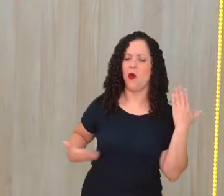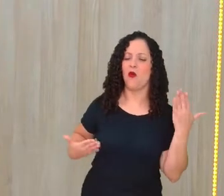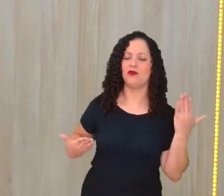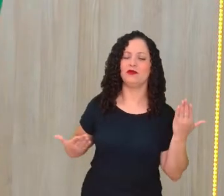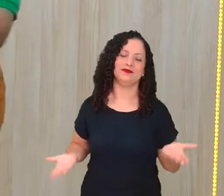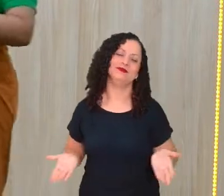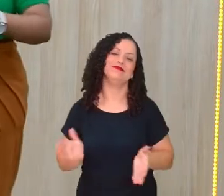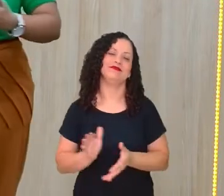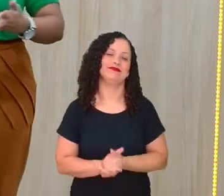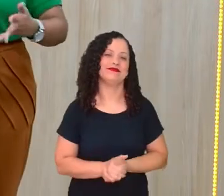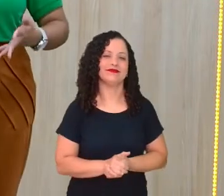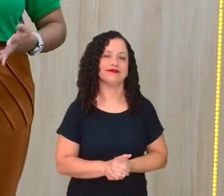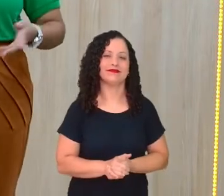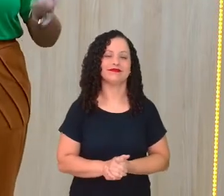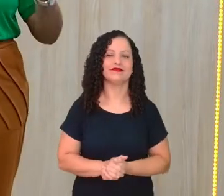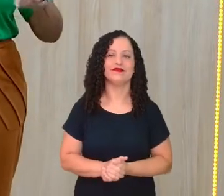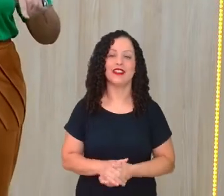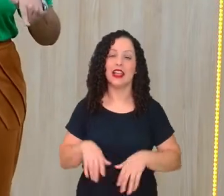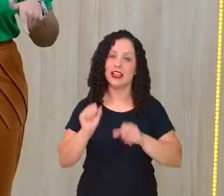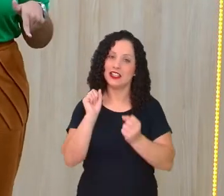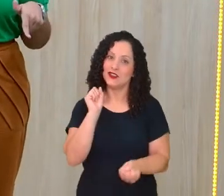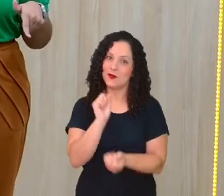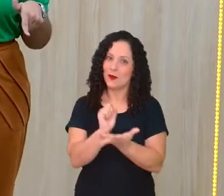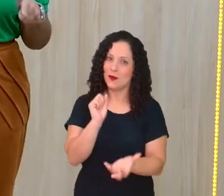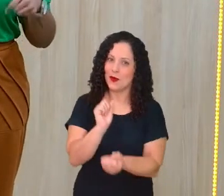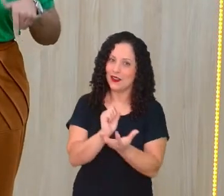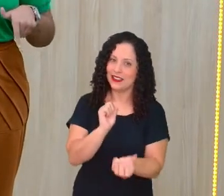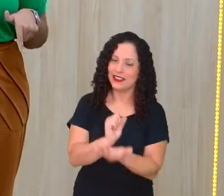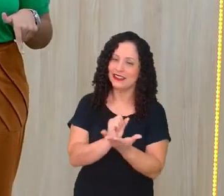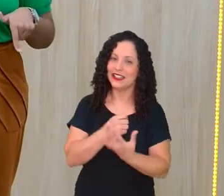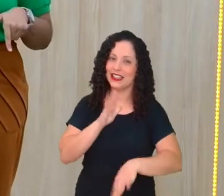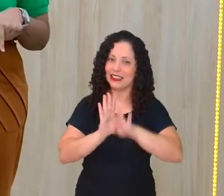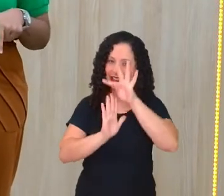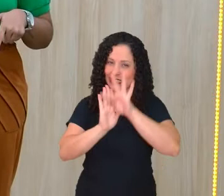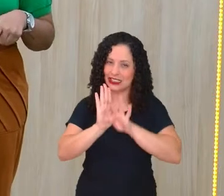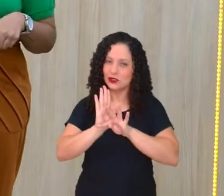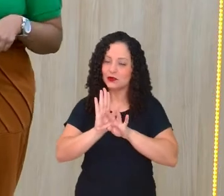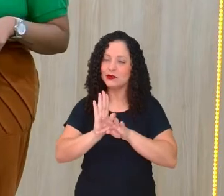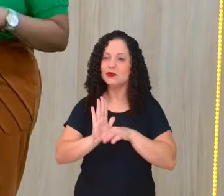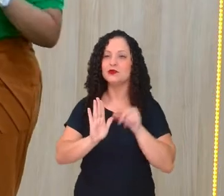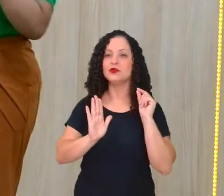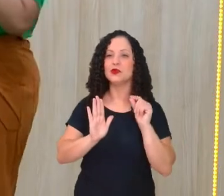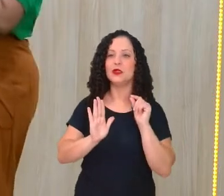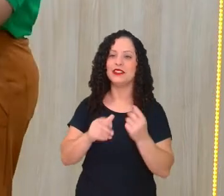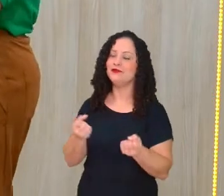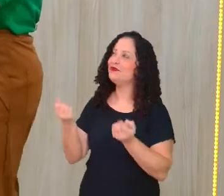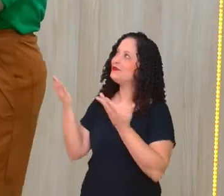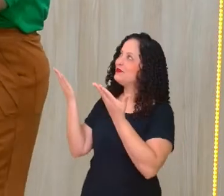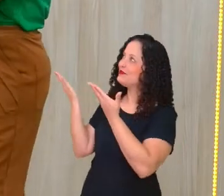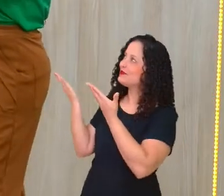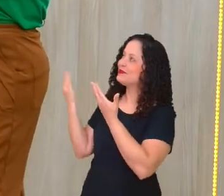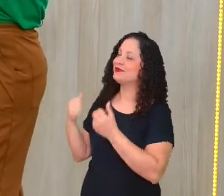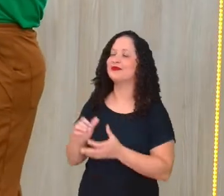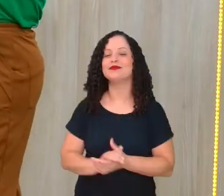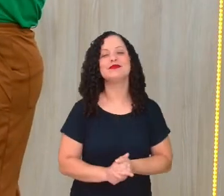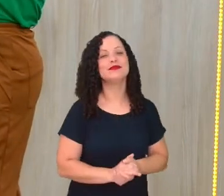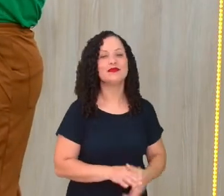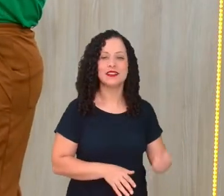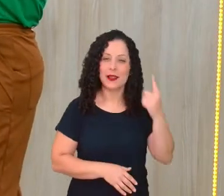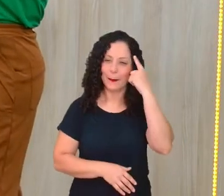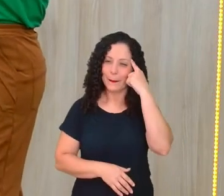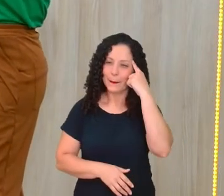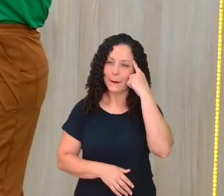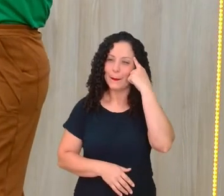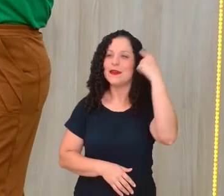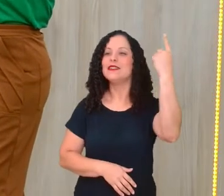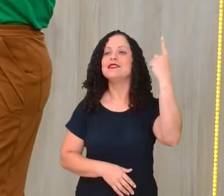é. E aí, pensando no spoiler, no texto que a professora Camille disse que já viu o título, que está aqui tá aqui no quadro, na TV, ó. Pensando no